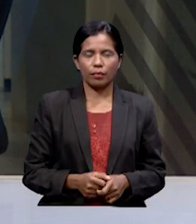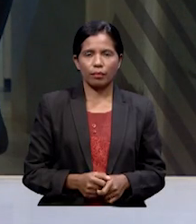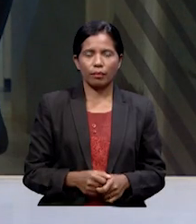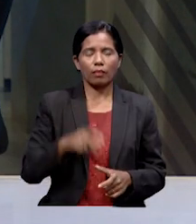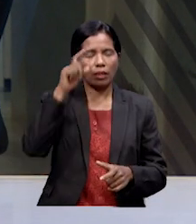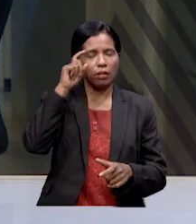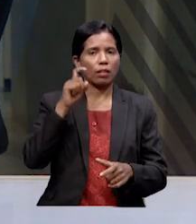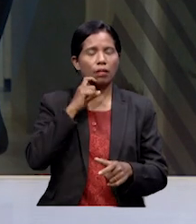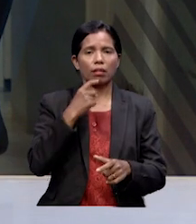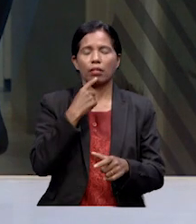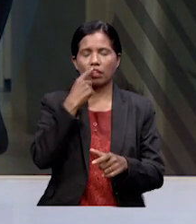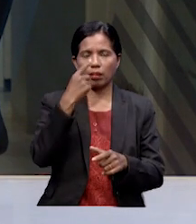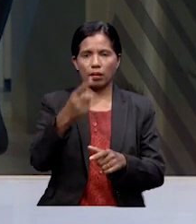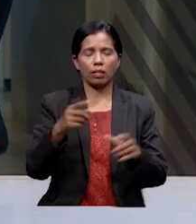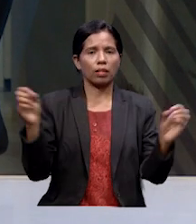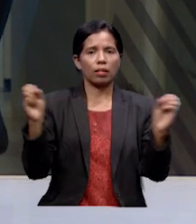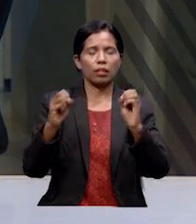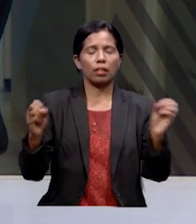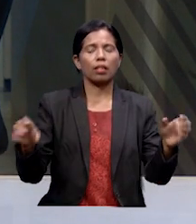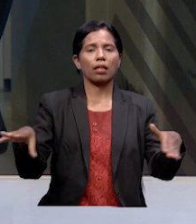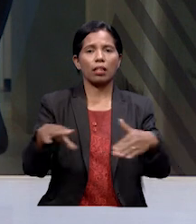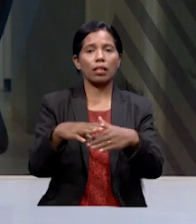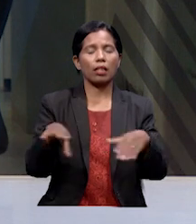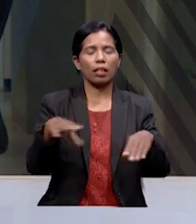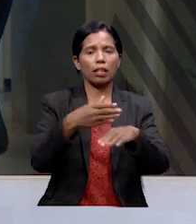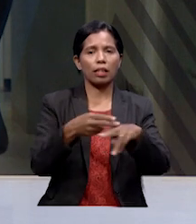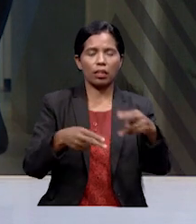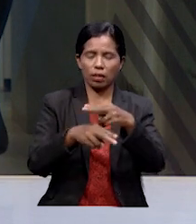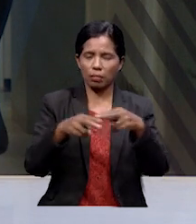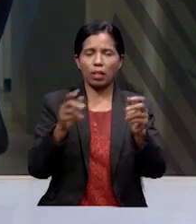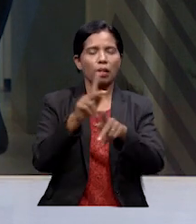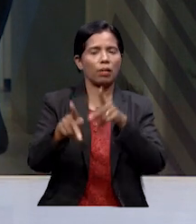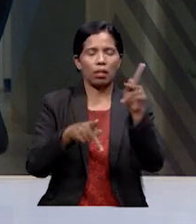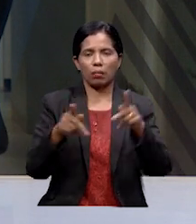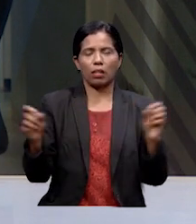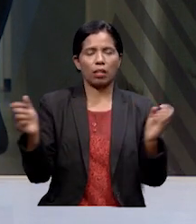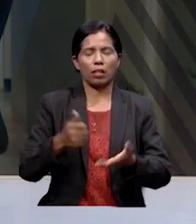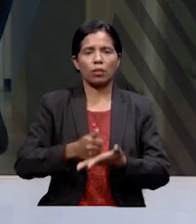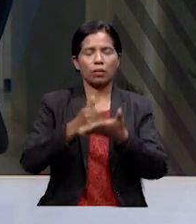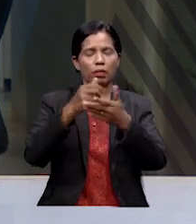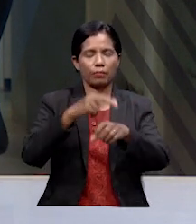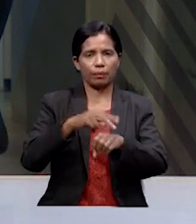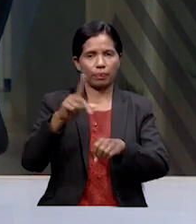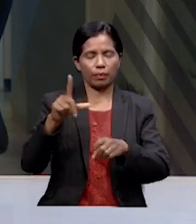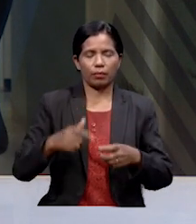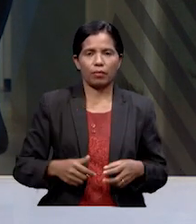Era la sanan gus mong afirma se la car liman ho emanebe la defende interesse nacional.